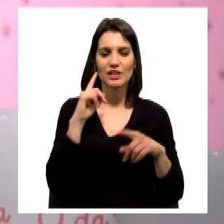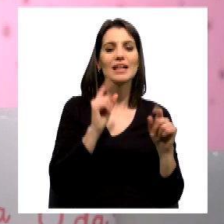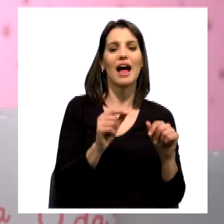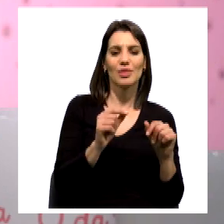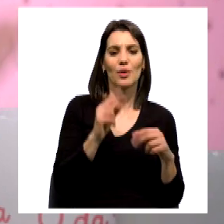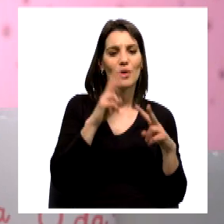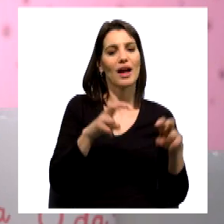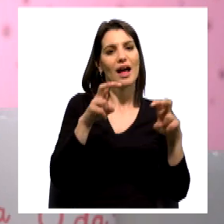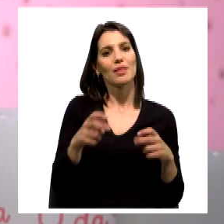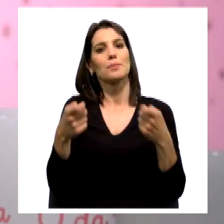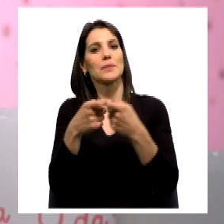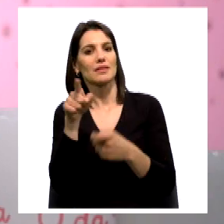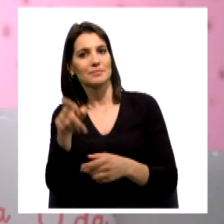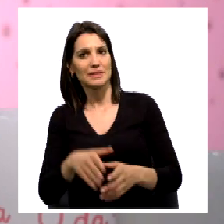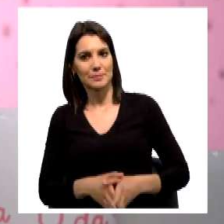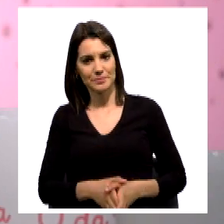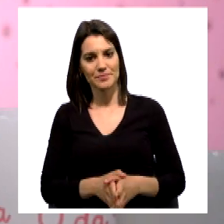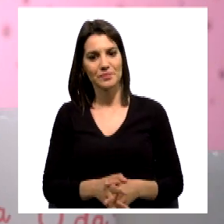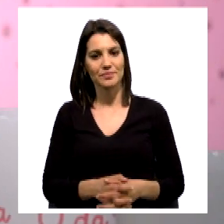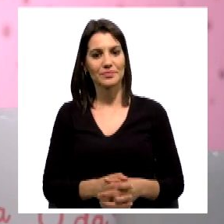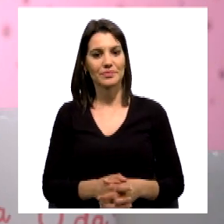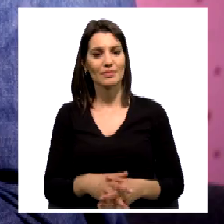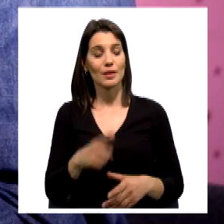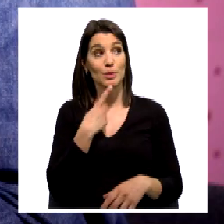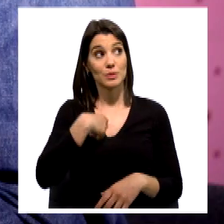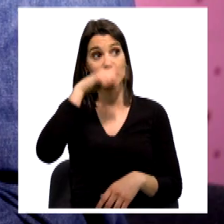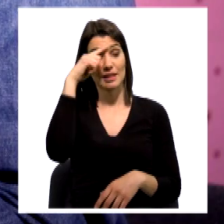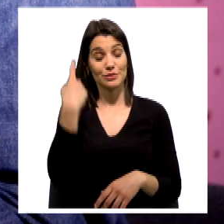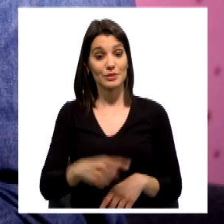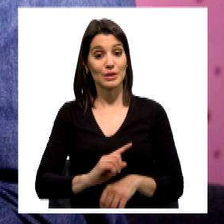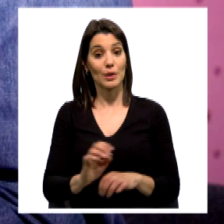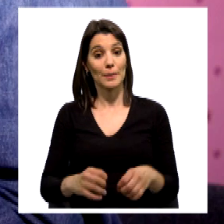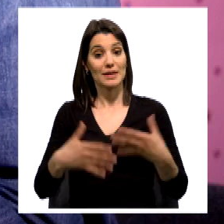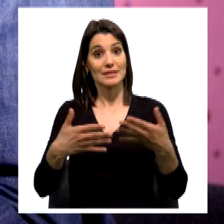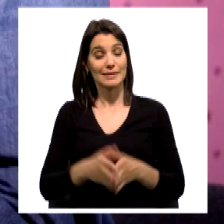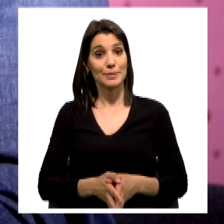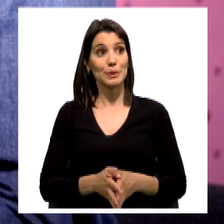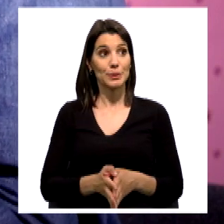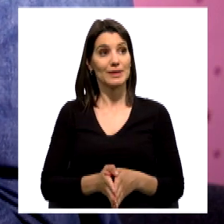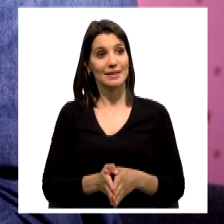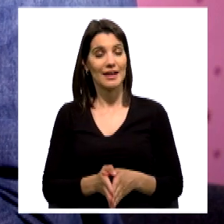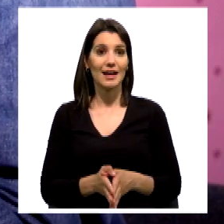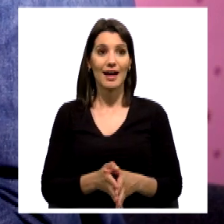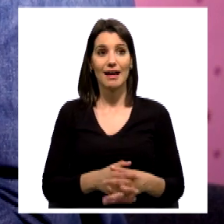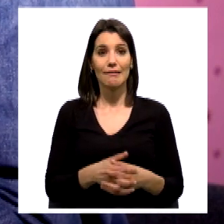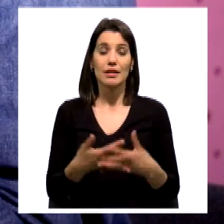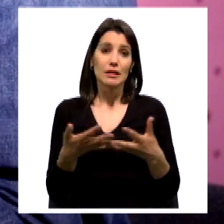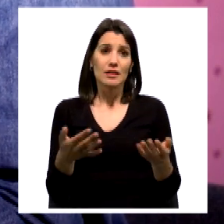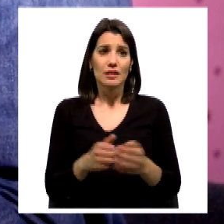tu que encontraste a rádio ou foi a rádio que te encontrou a ti? Uma pergunta difícil logo no início.